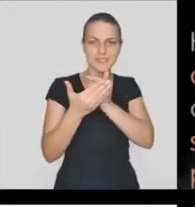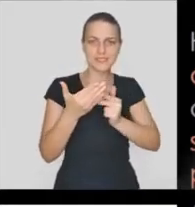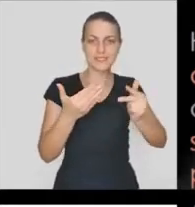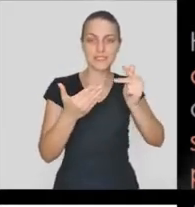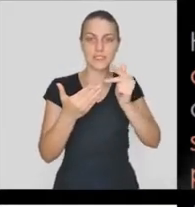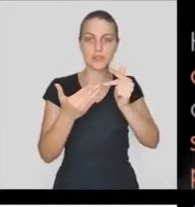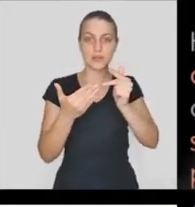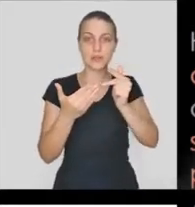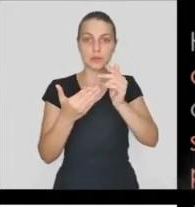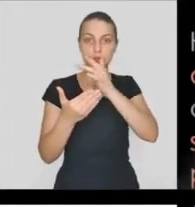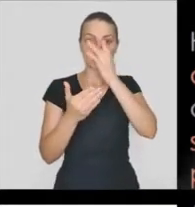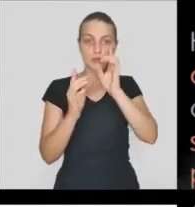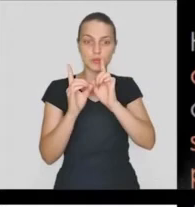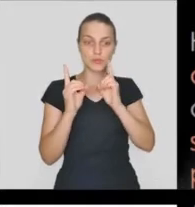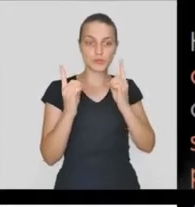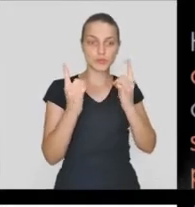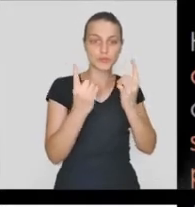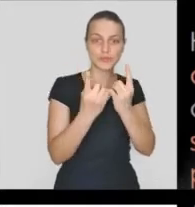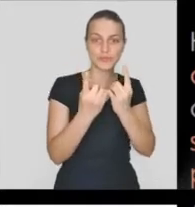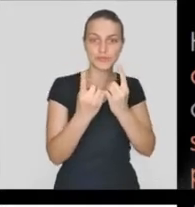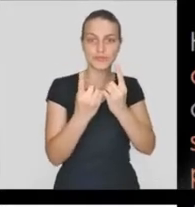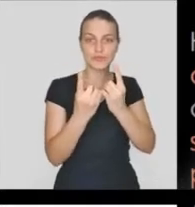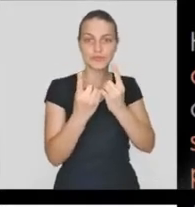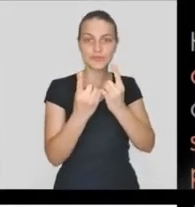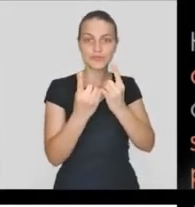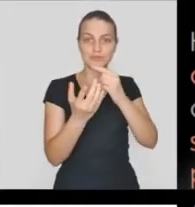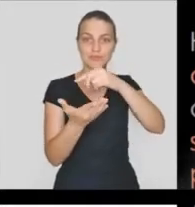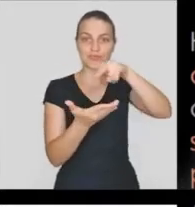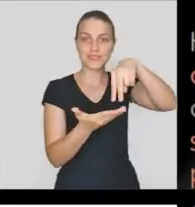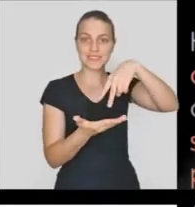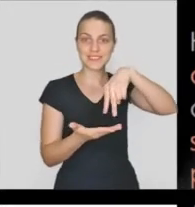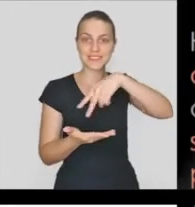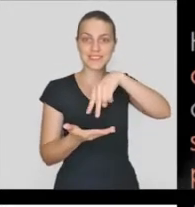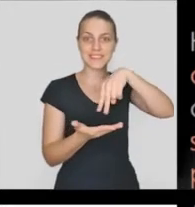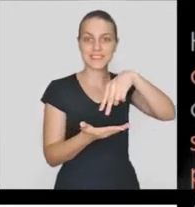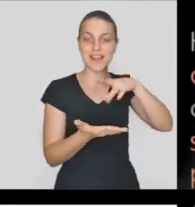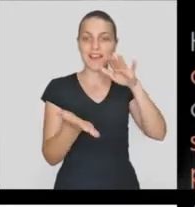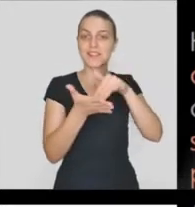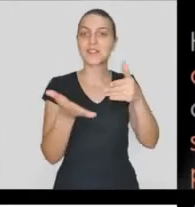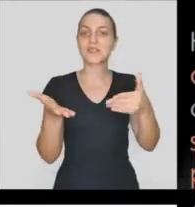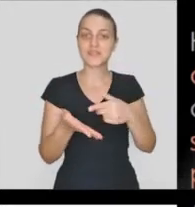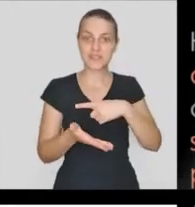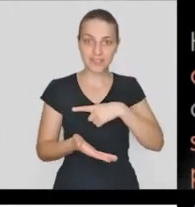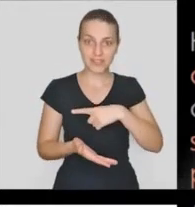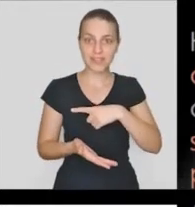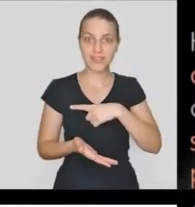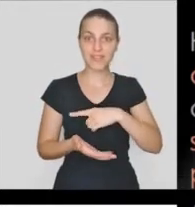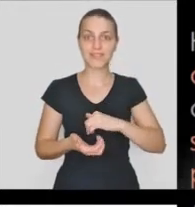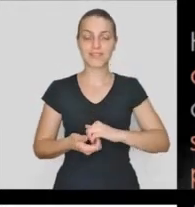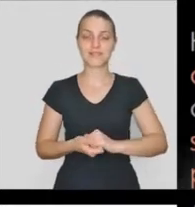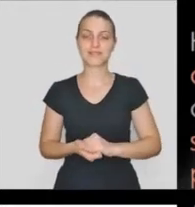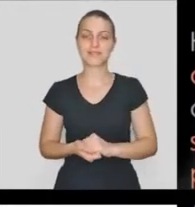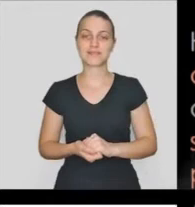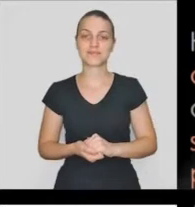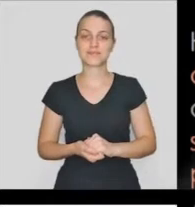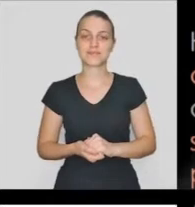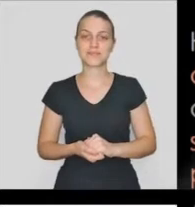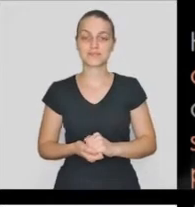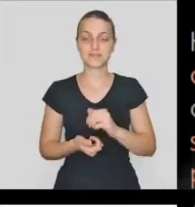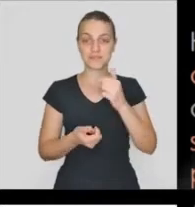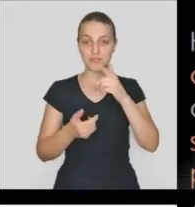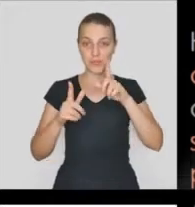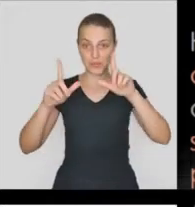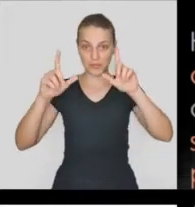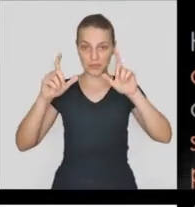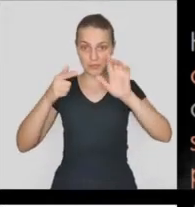sendo representada, que é um dos tipos mais tradicionais de dança até hoje em dia, né? Aqui na segunda imagem,